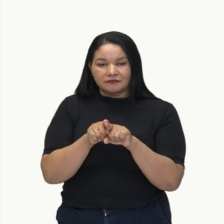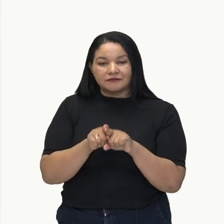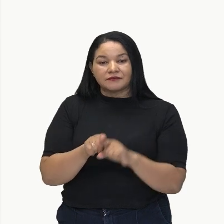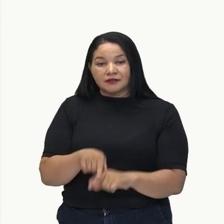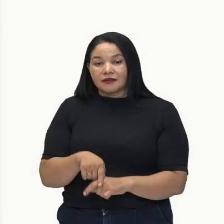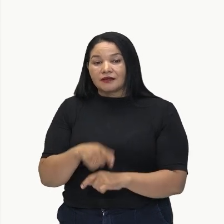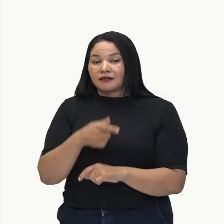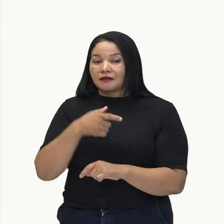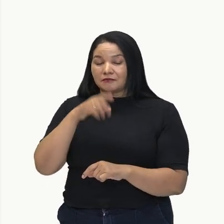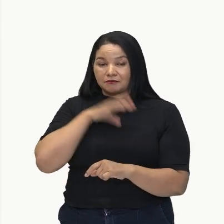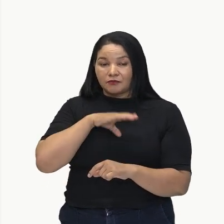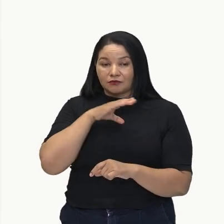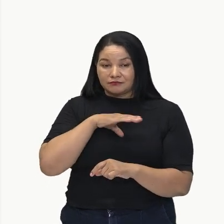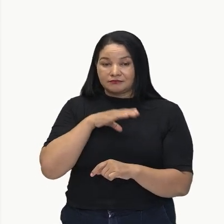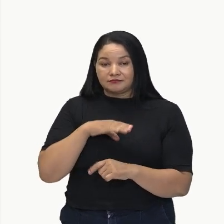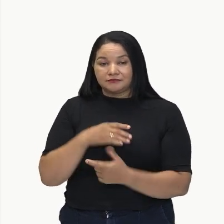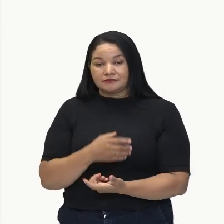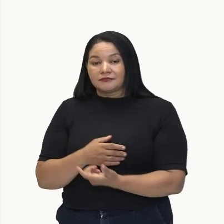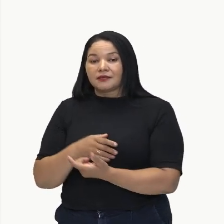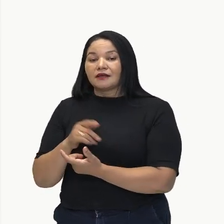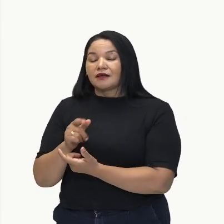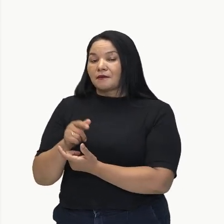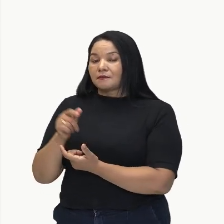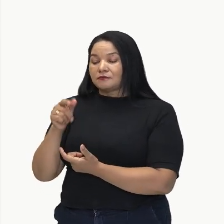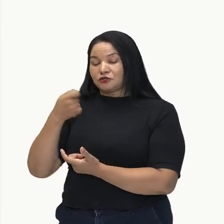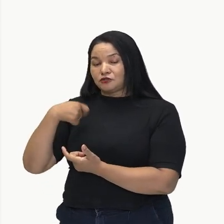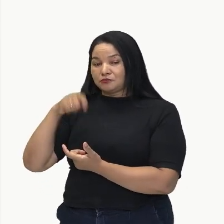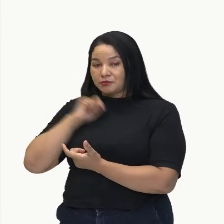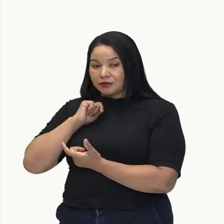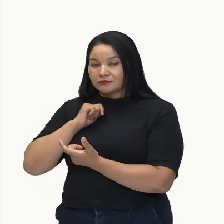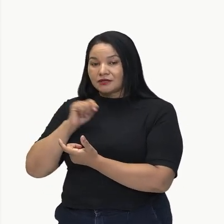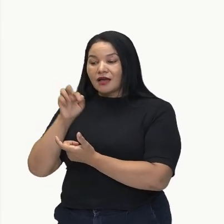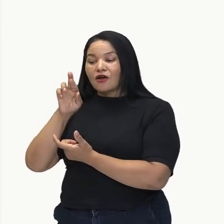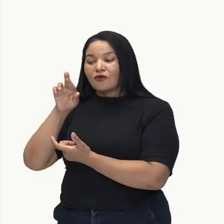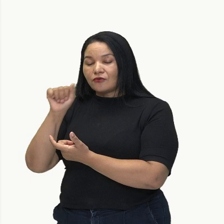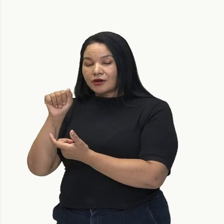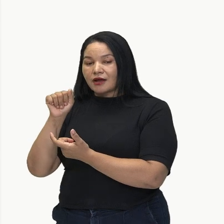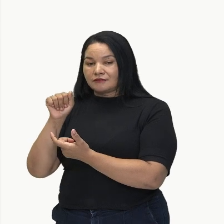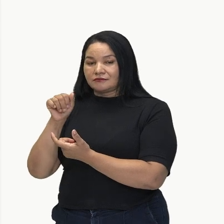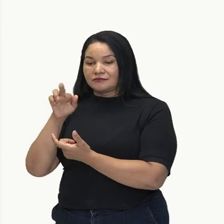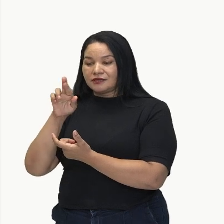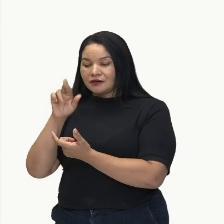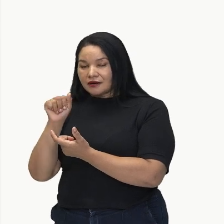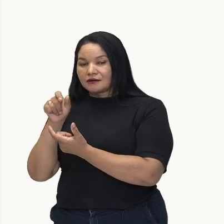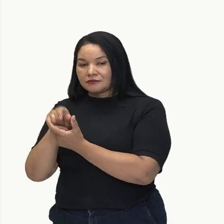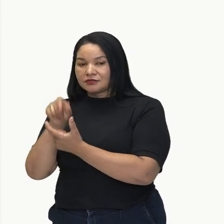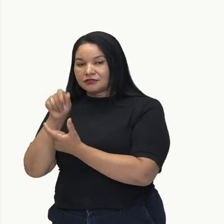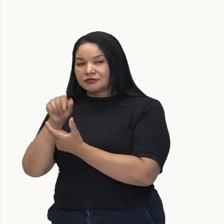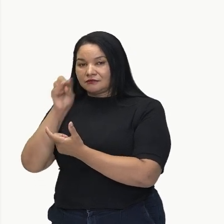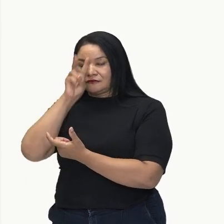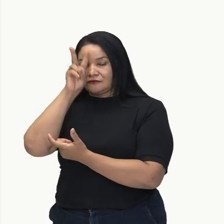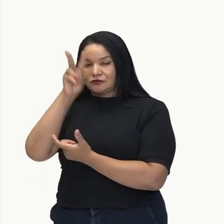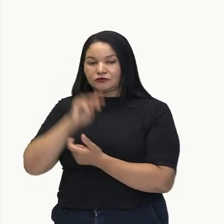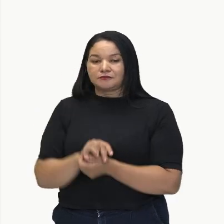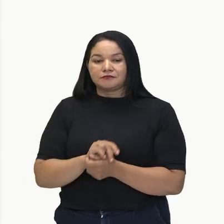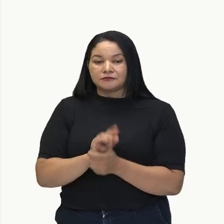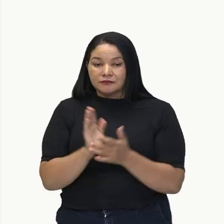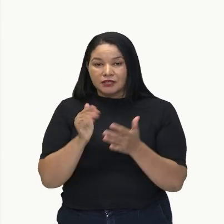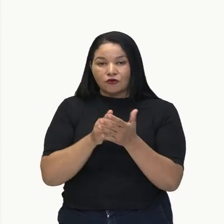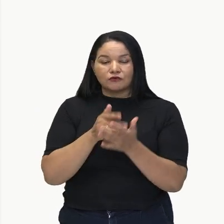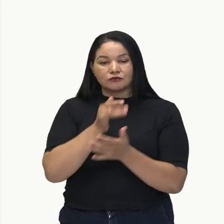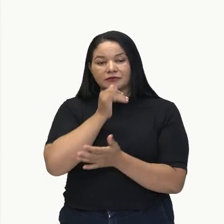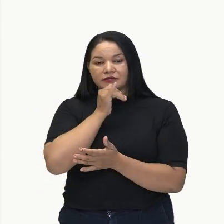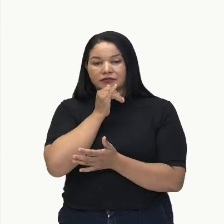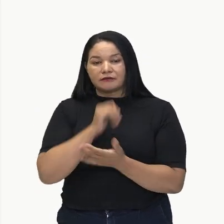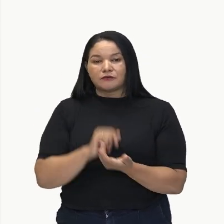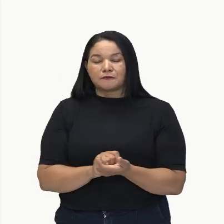português, terapia no espanhol, terapia. E aí, o nosso último exemplo aqui da nossa